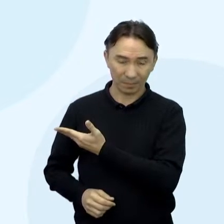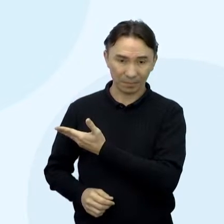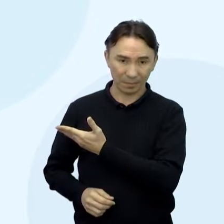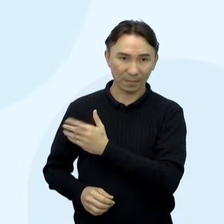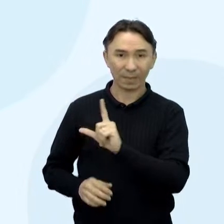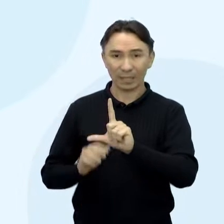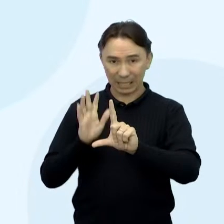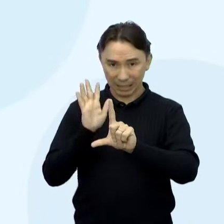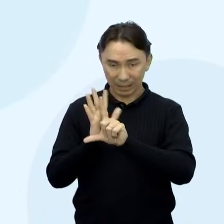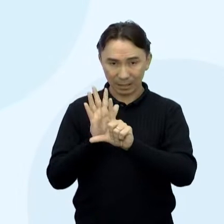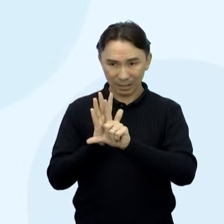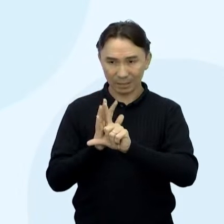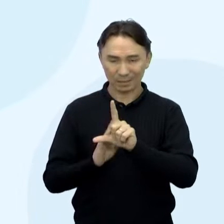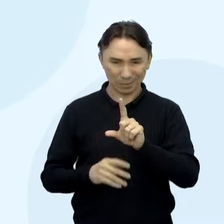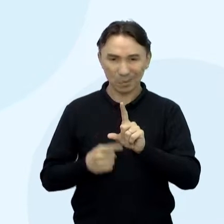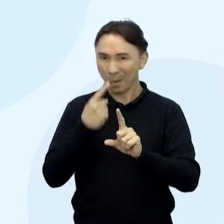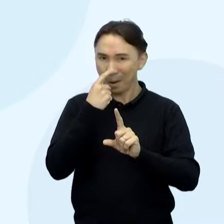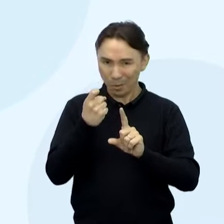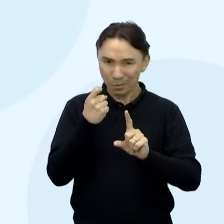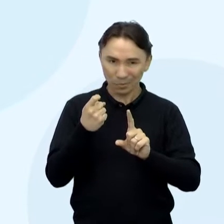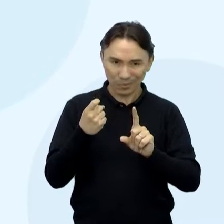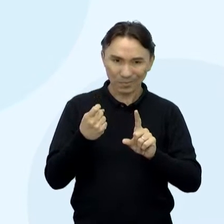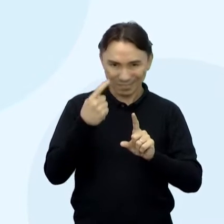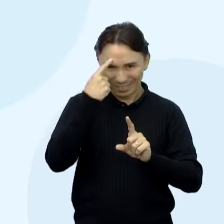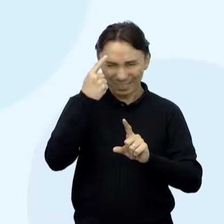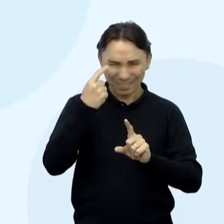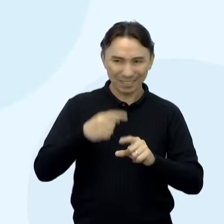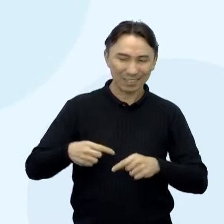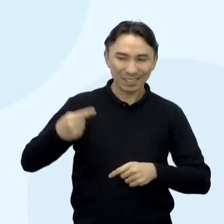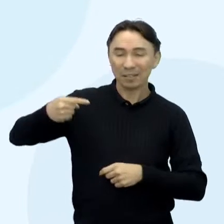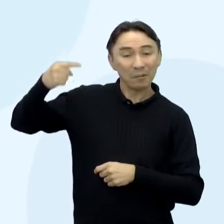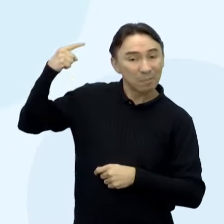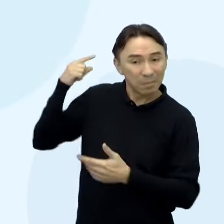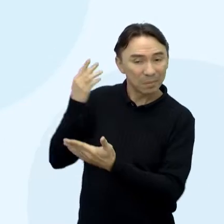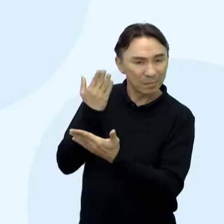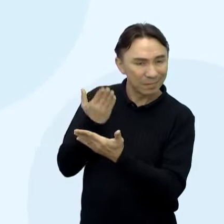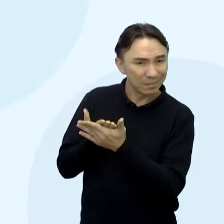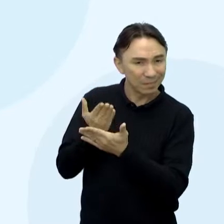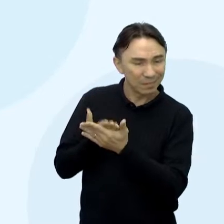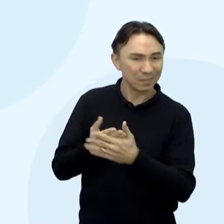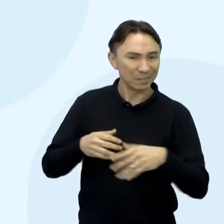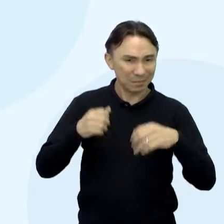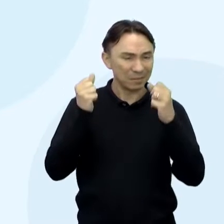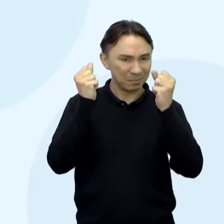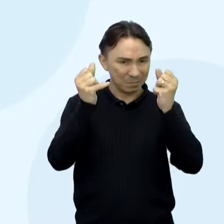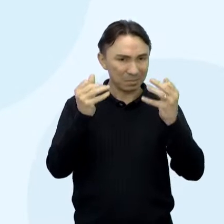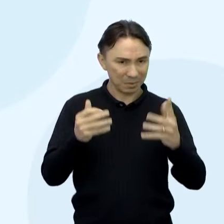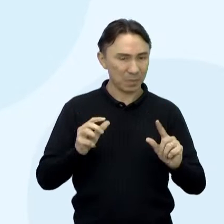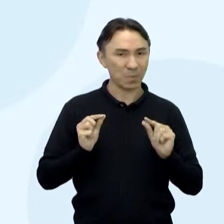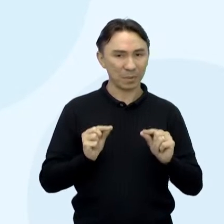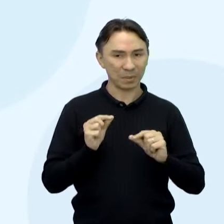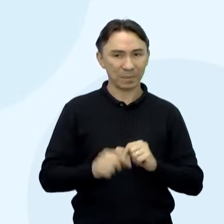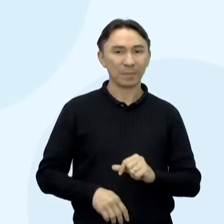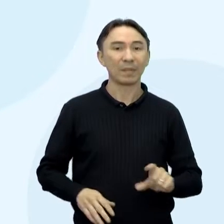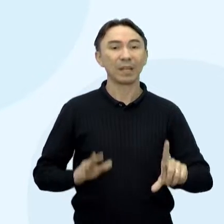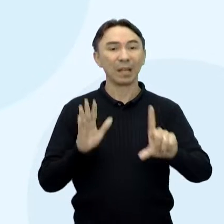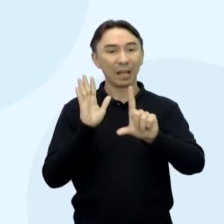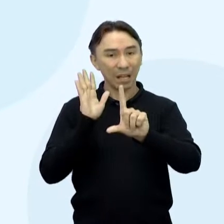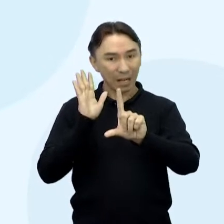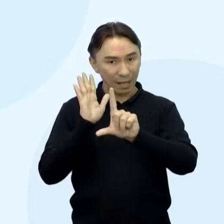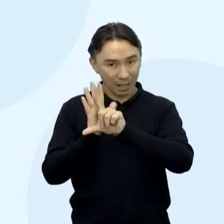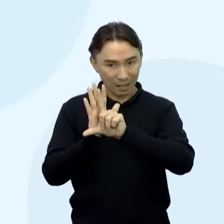Resíduos Sólidos que eu só comentei em uma aula anterior, né? A lei de